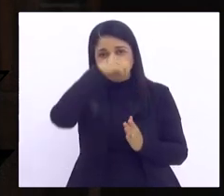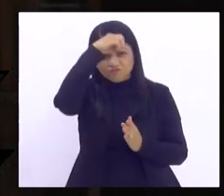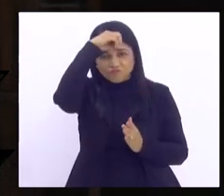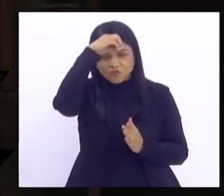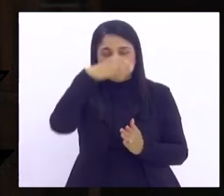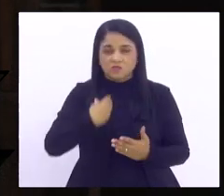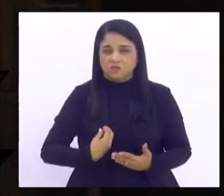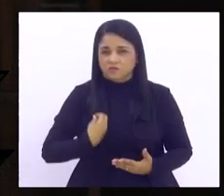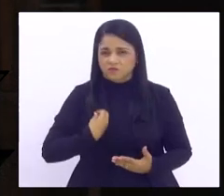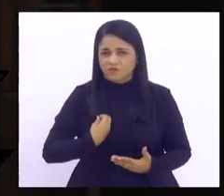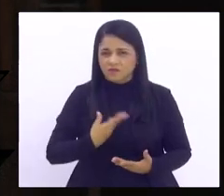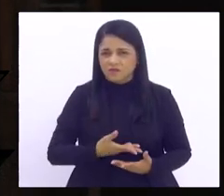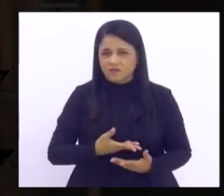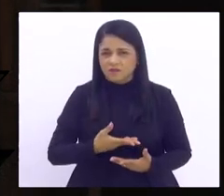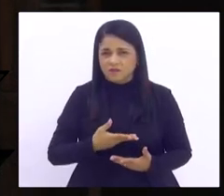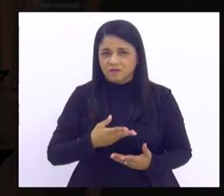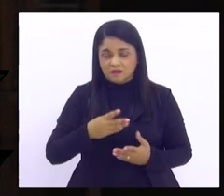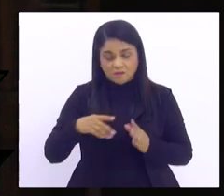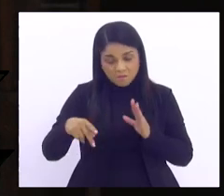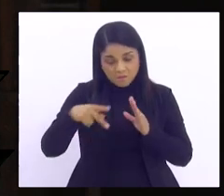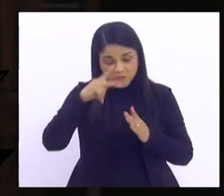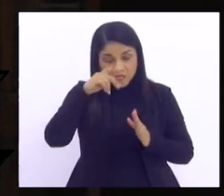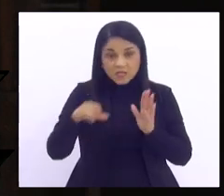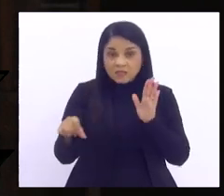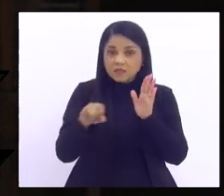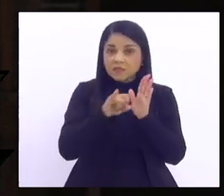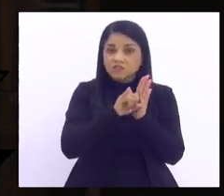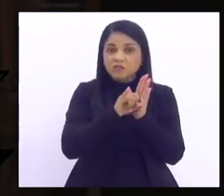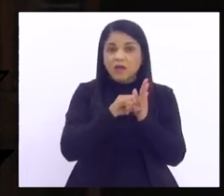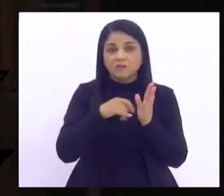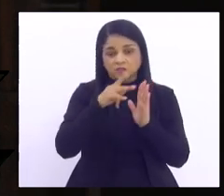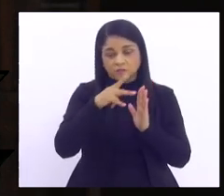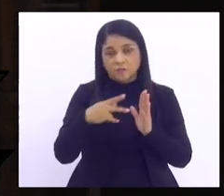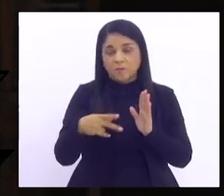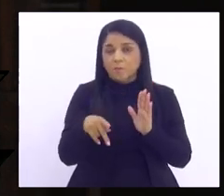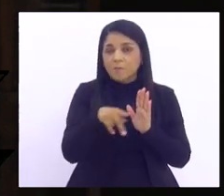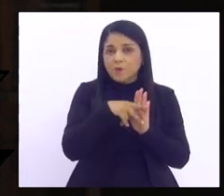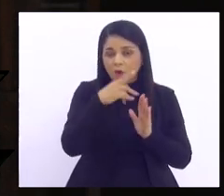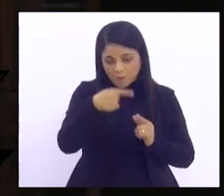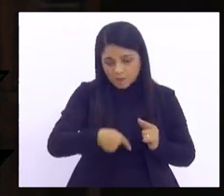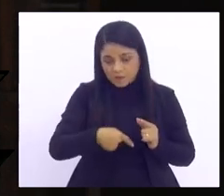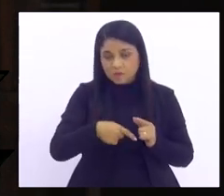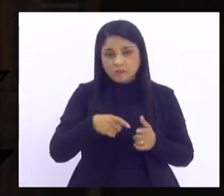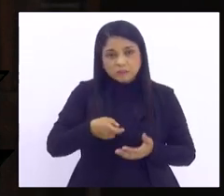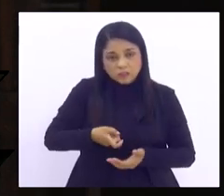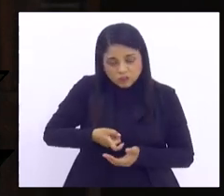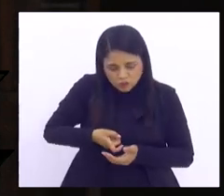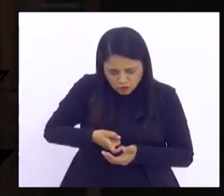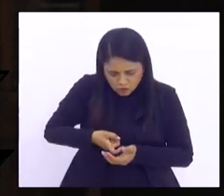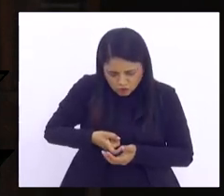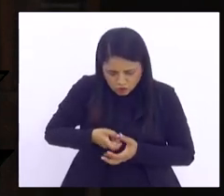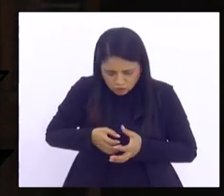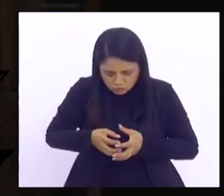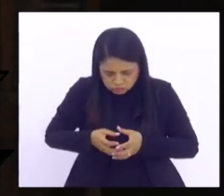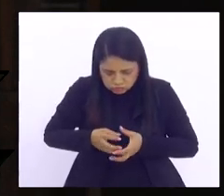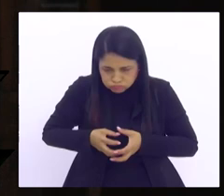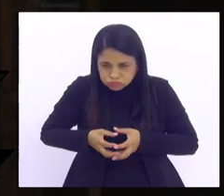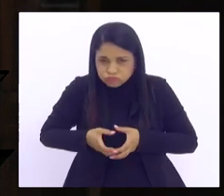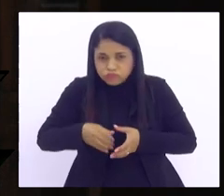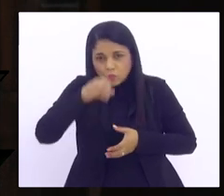indivíduo, distinto da mãe, com identidade própria, ainda não totalmente desenvolvido, indefeso,